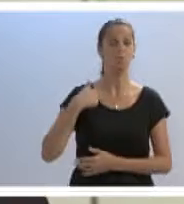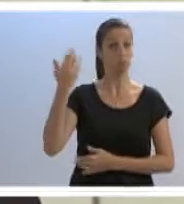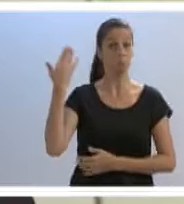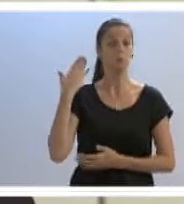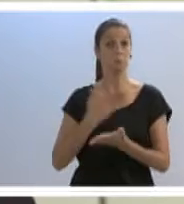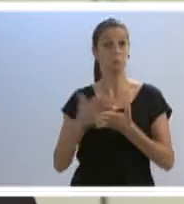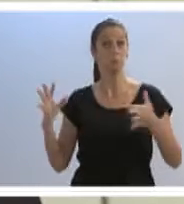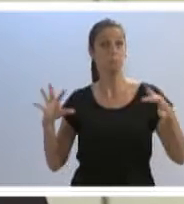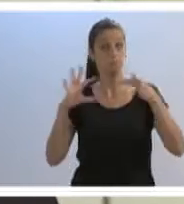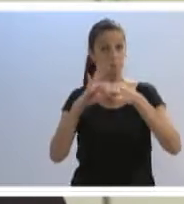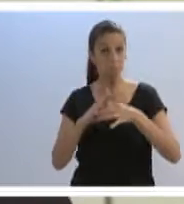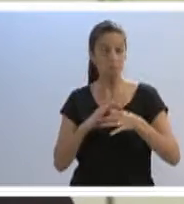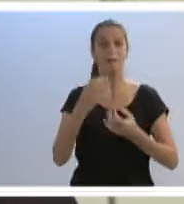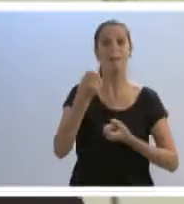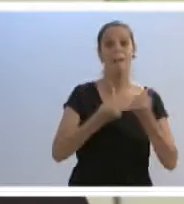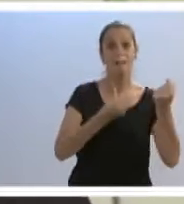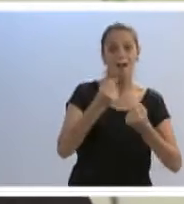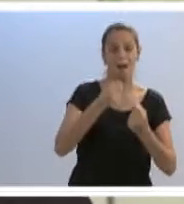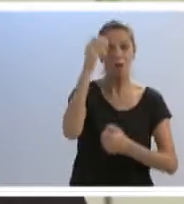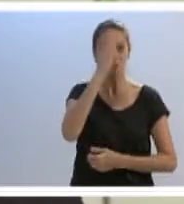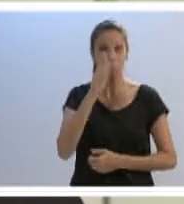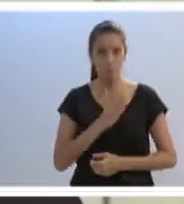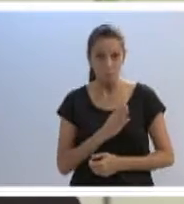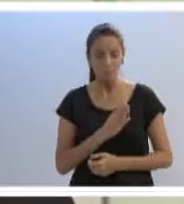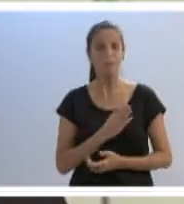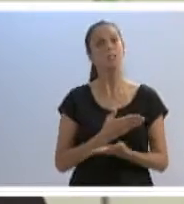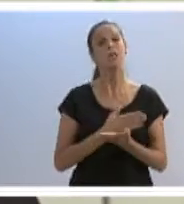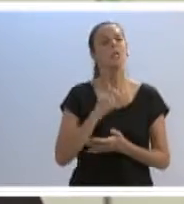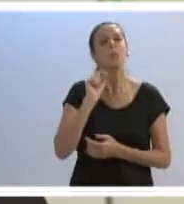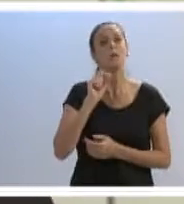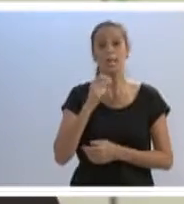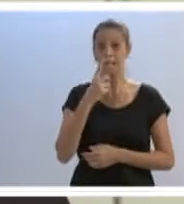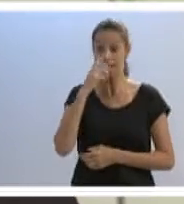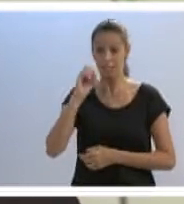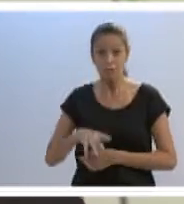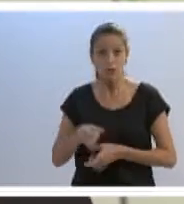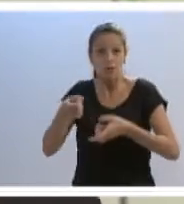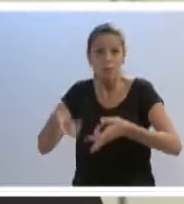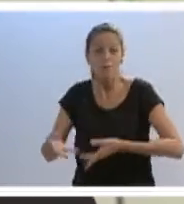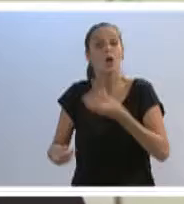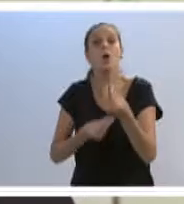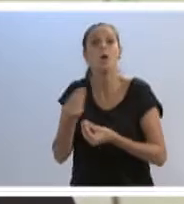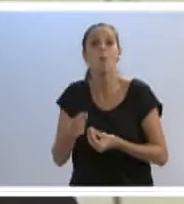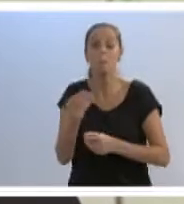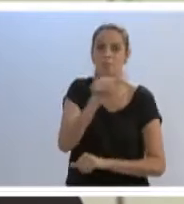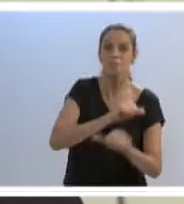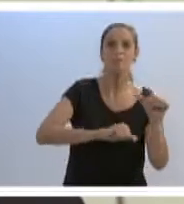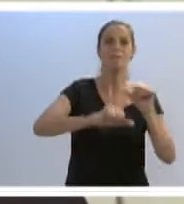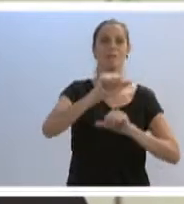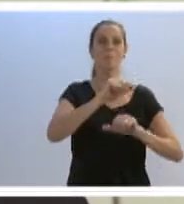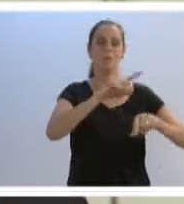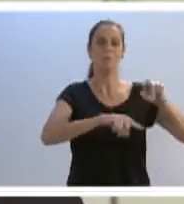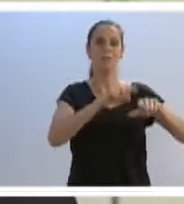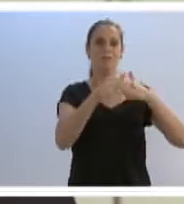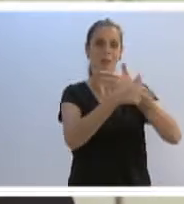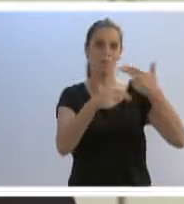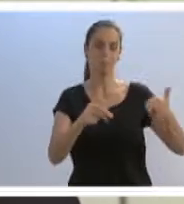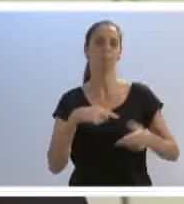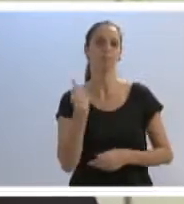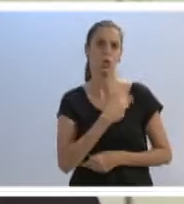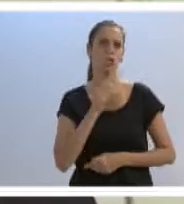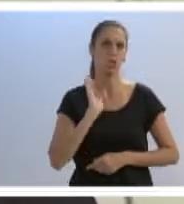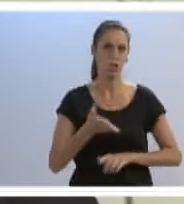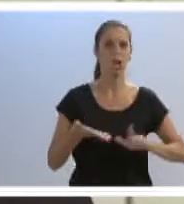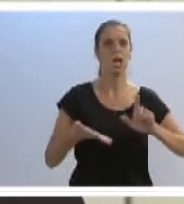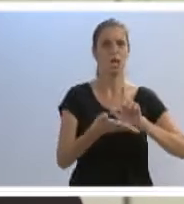vem desenvolvendo um trabalho para onde mandar o nosso lixo de forma sustentável. Então a gente vem fazendo toda uma logística